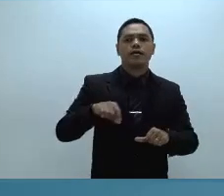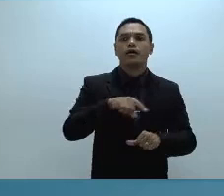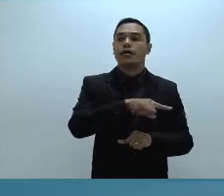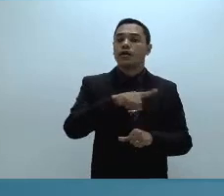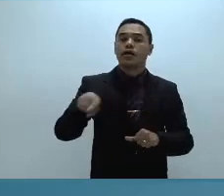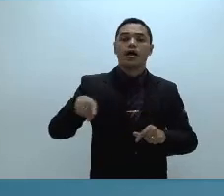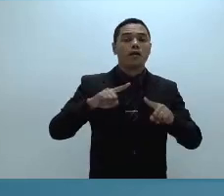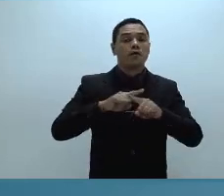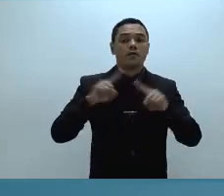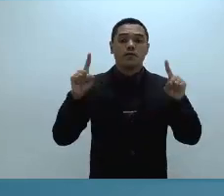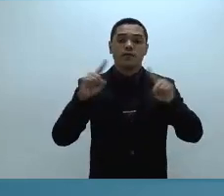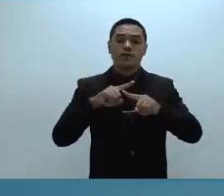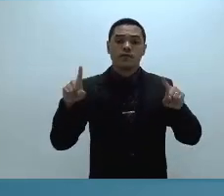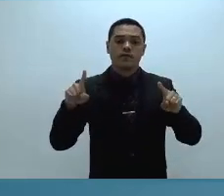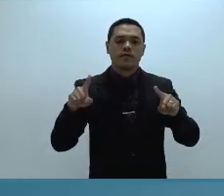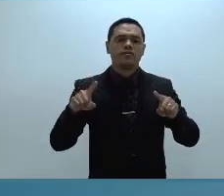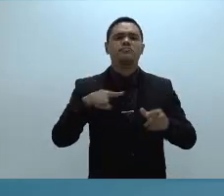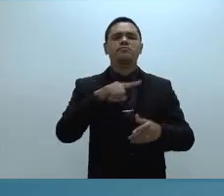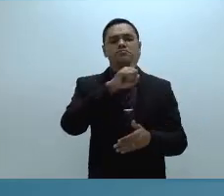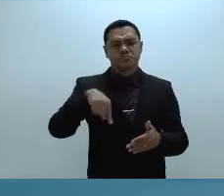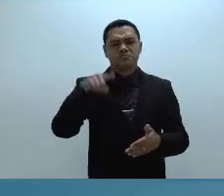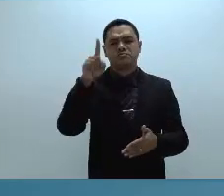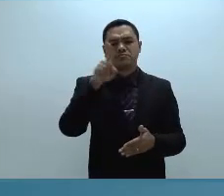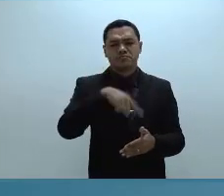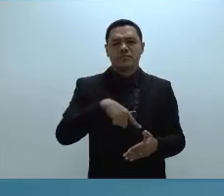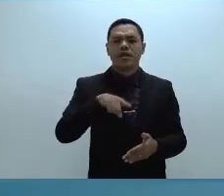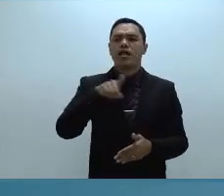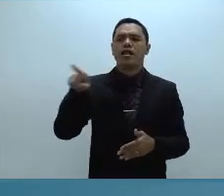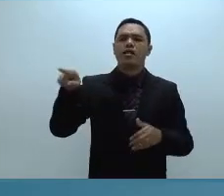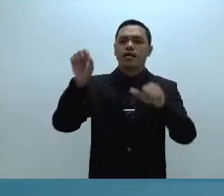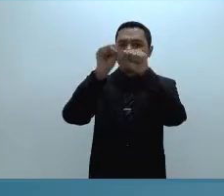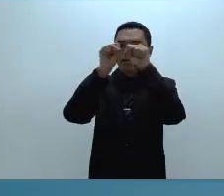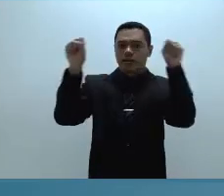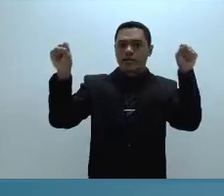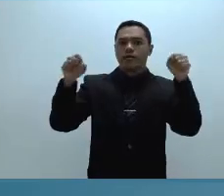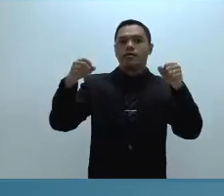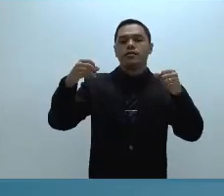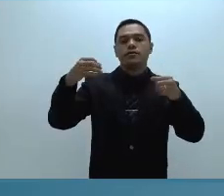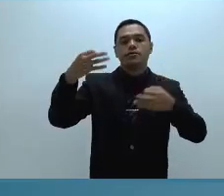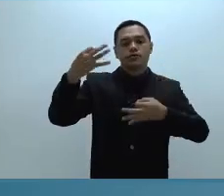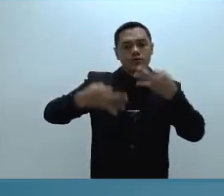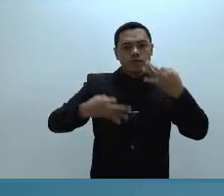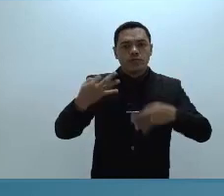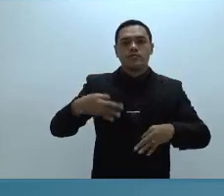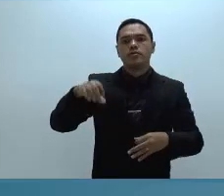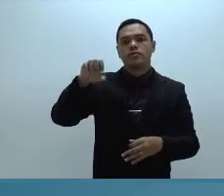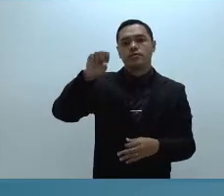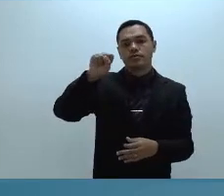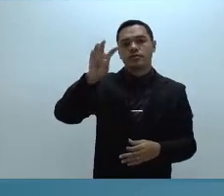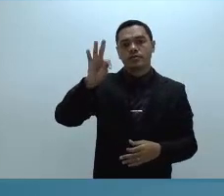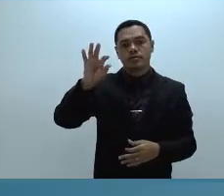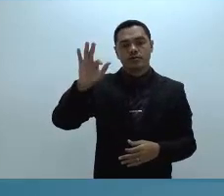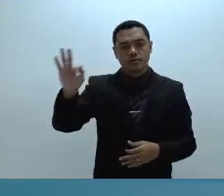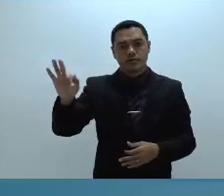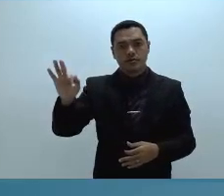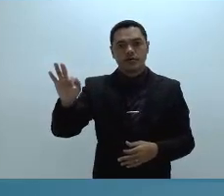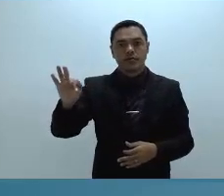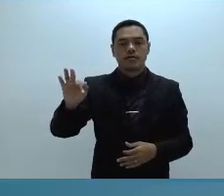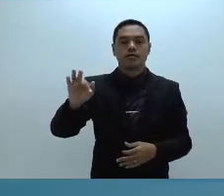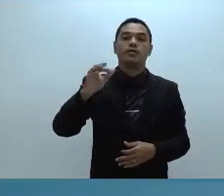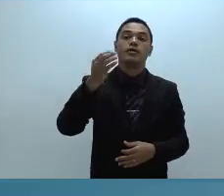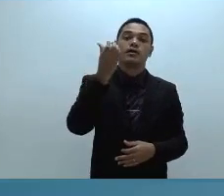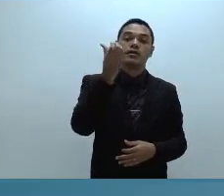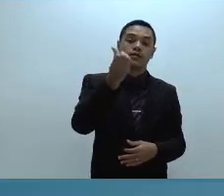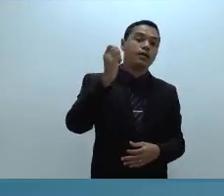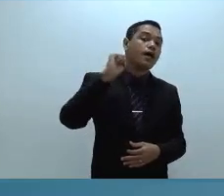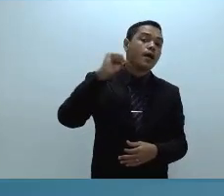rejeitado pelo Tribunal Pleno no julgamento ocorrido no dia 26 de abril de 2017,